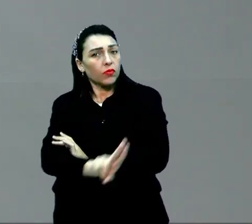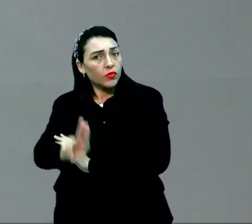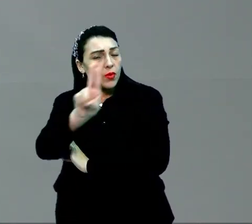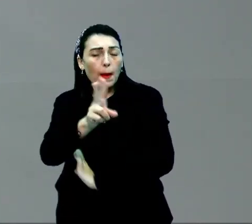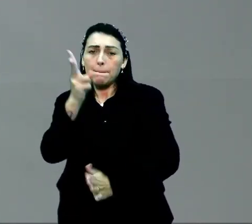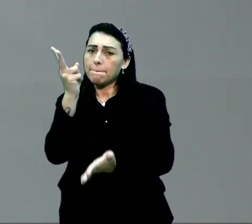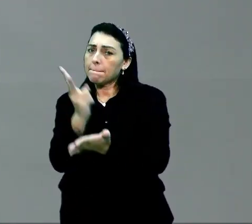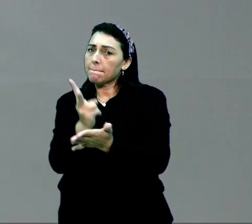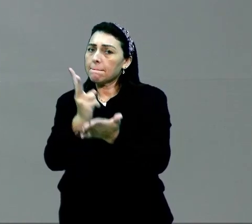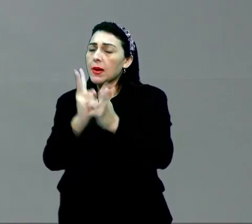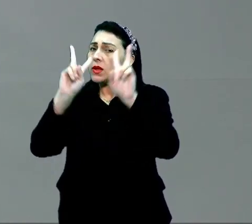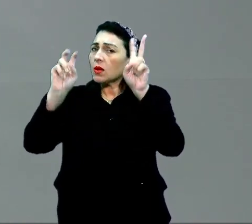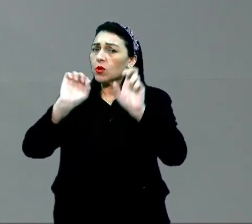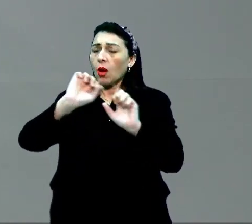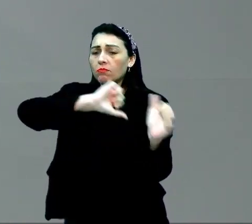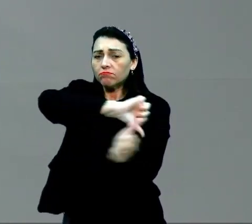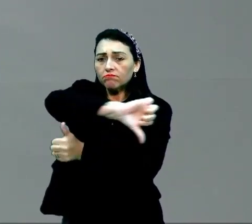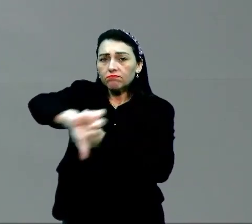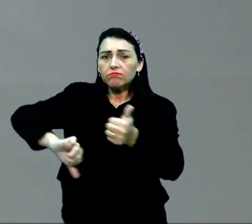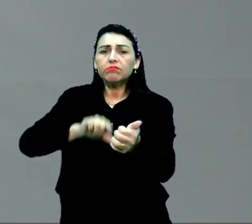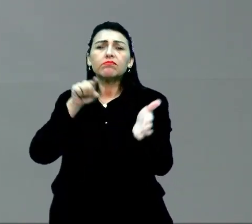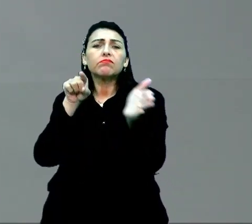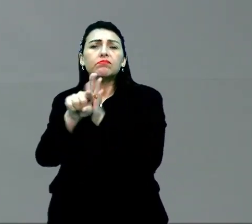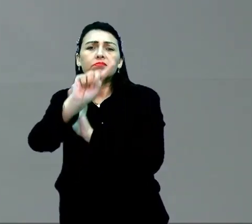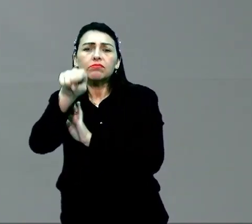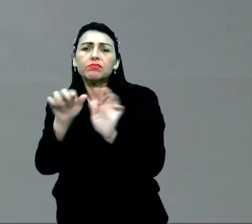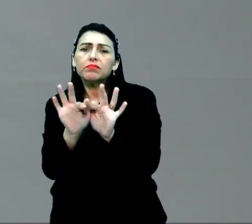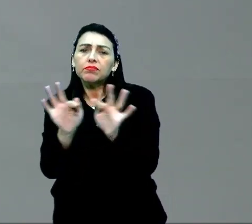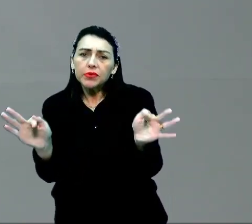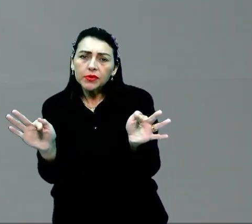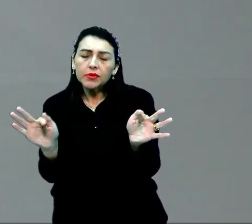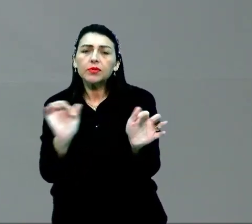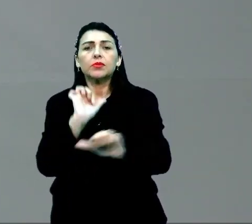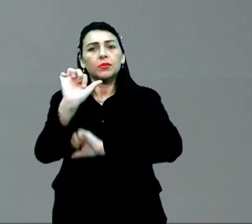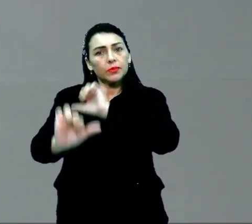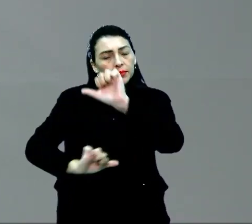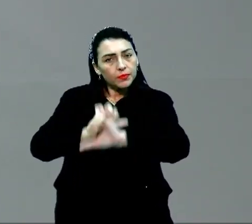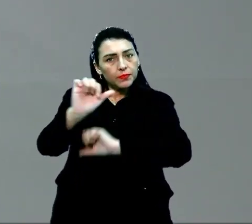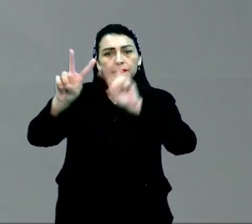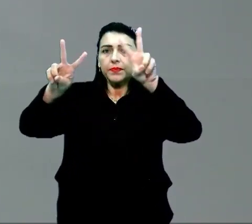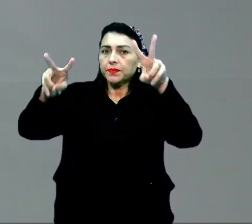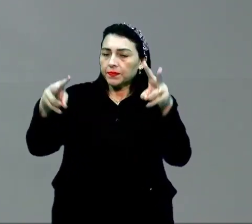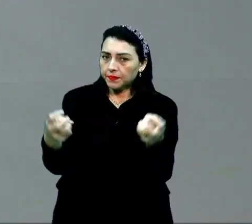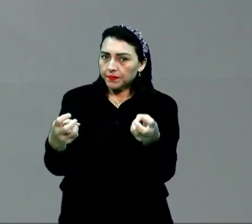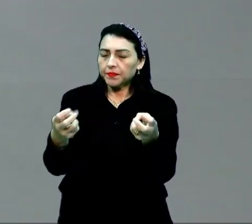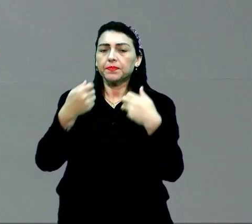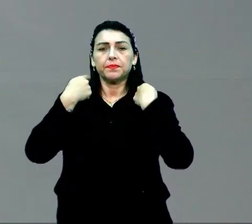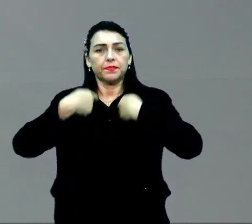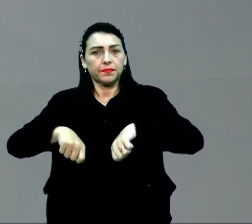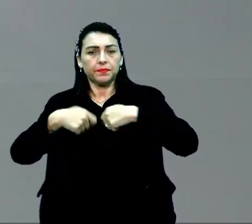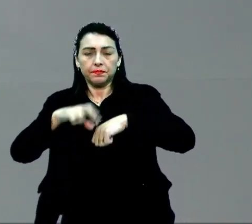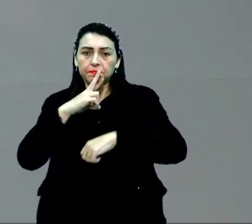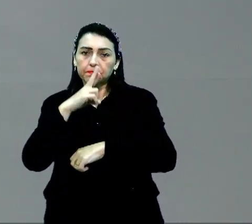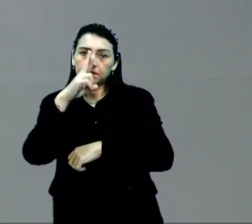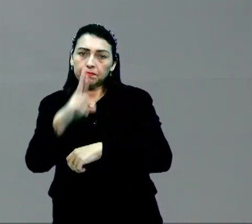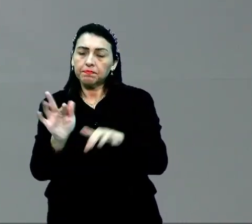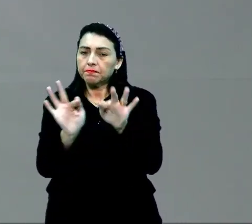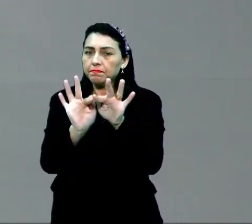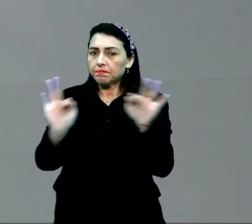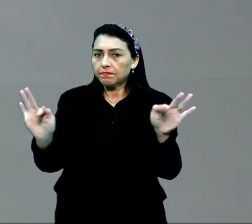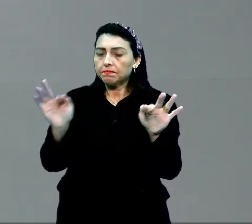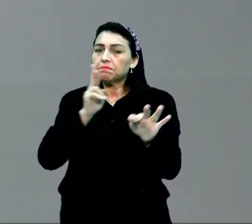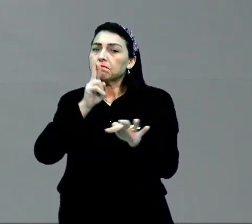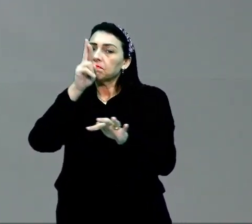o mesmo tema e só transformei esse tema em uma frase. Transformando esse tema em uma frase, eu vou precisar responder essa frase. E